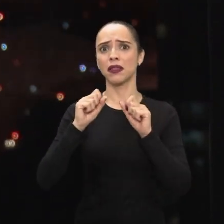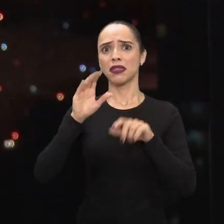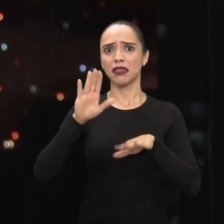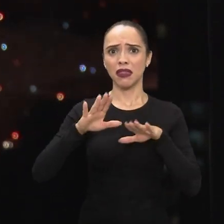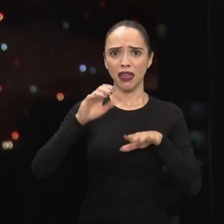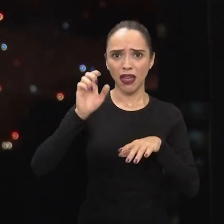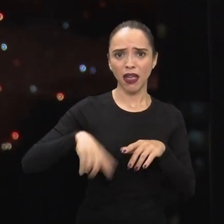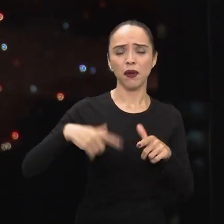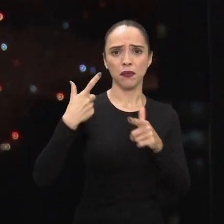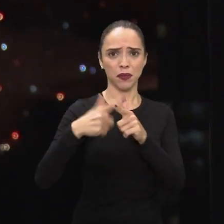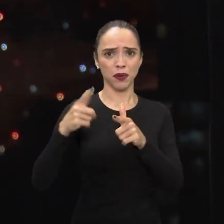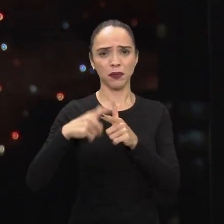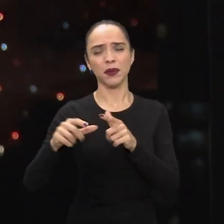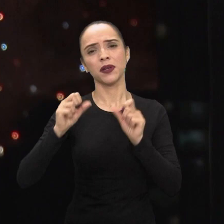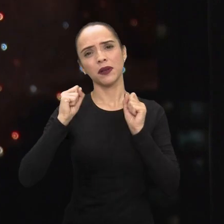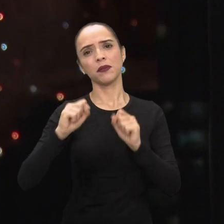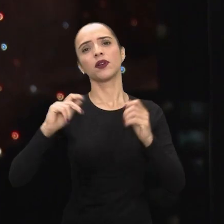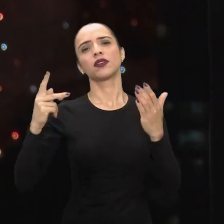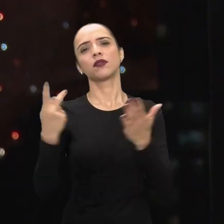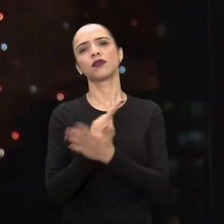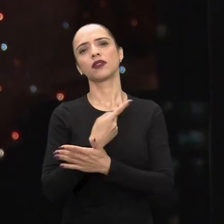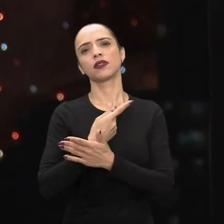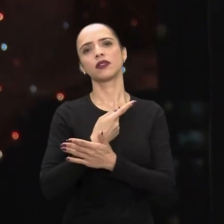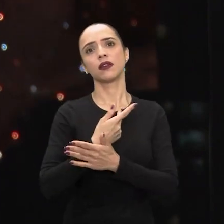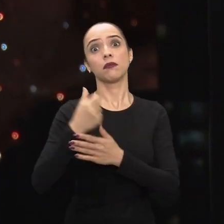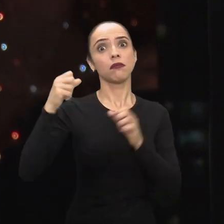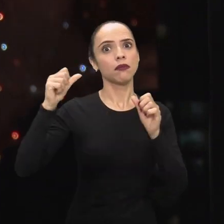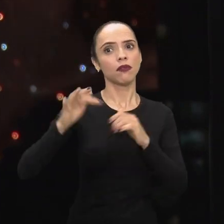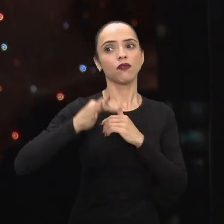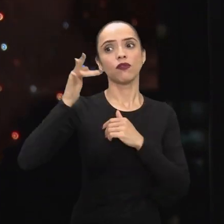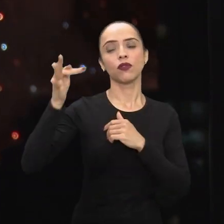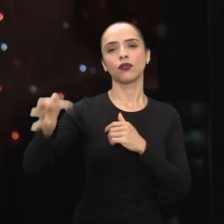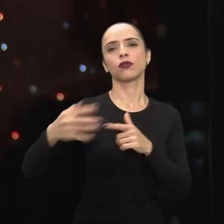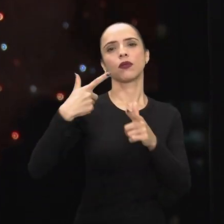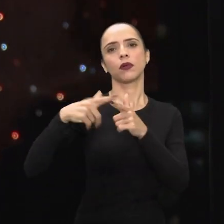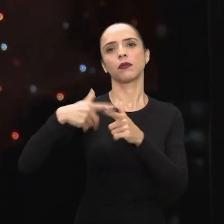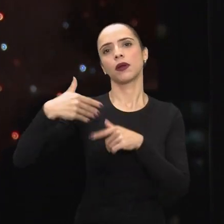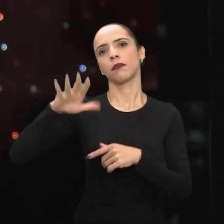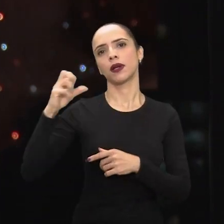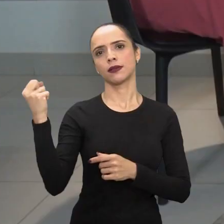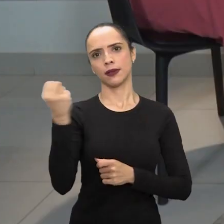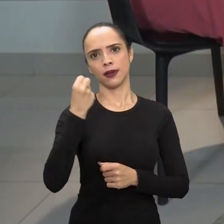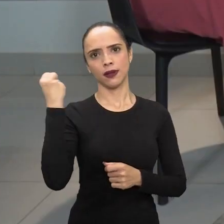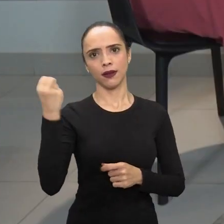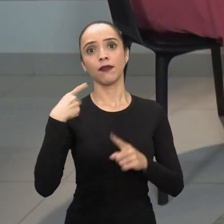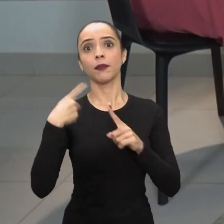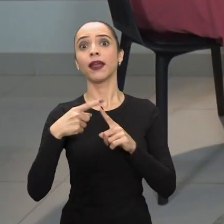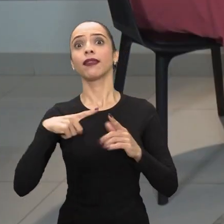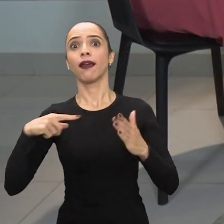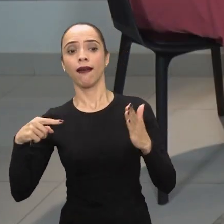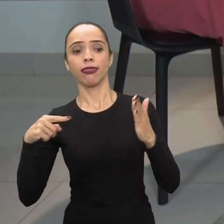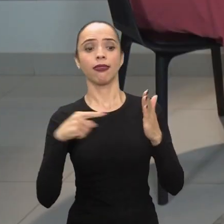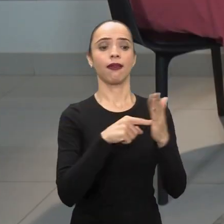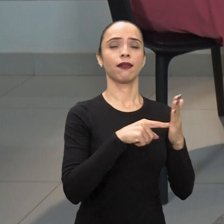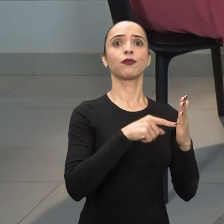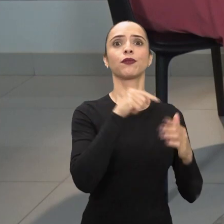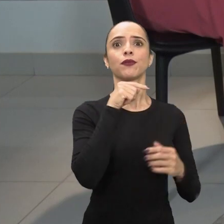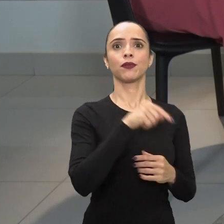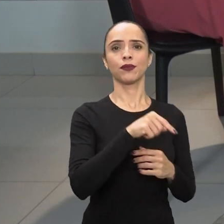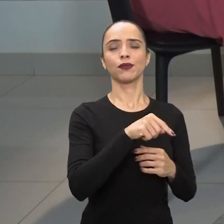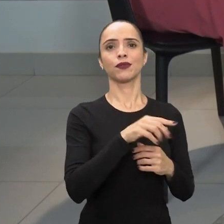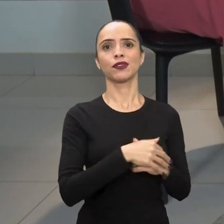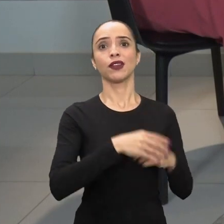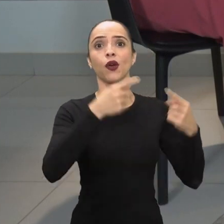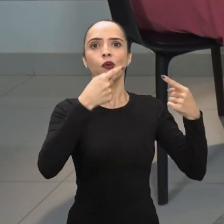a qualquer momento também resultar em coisas muito mais graves né a denúncias de maus tratos a